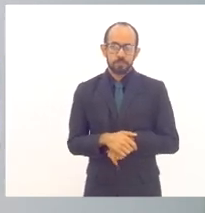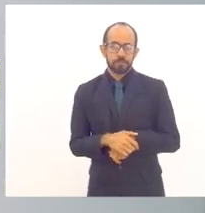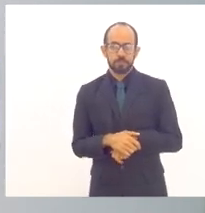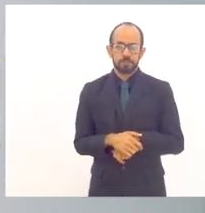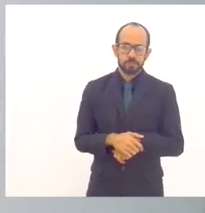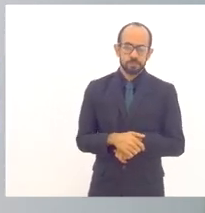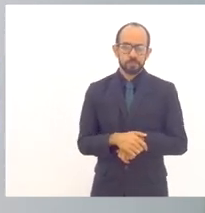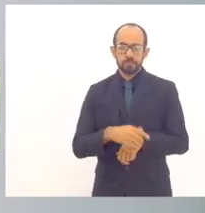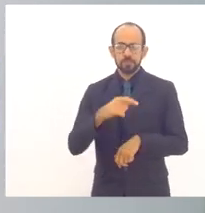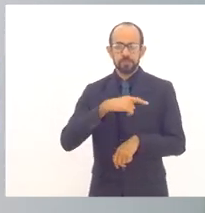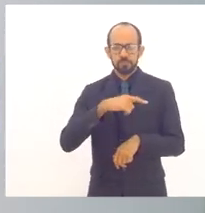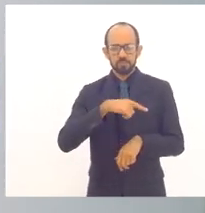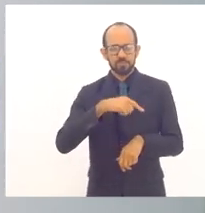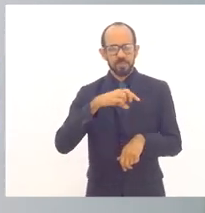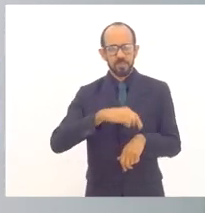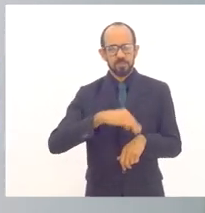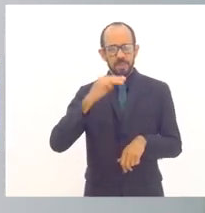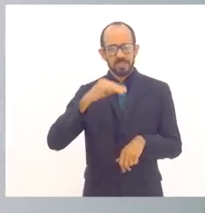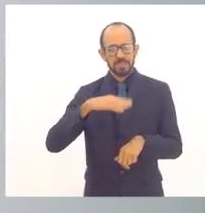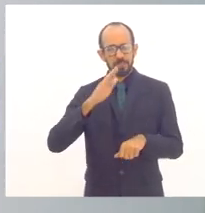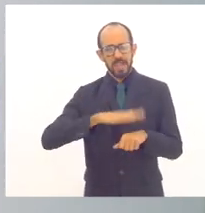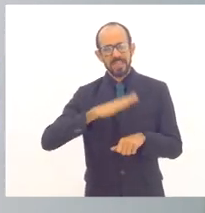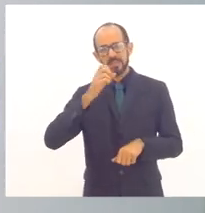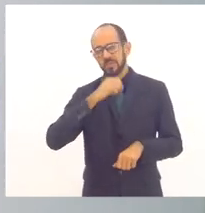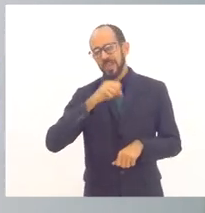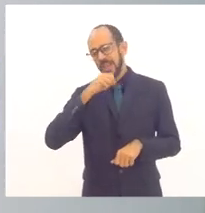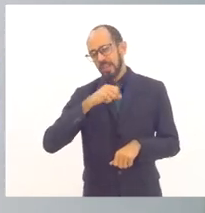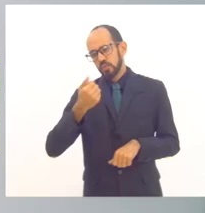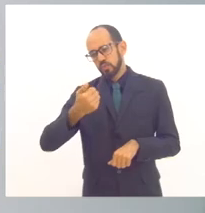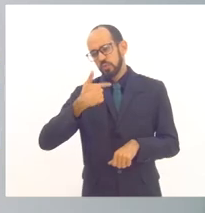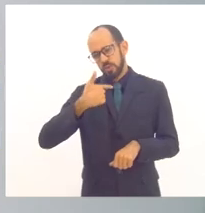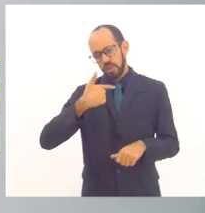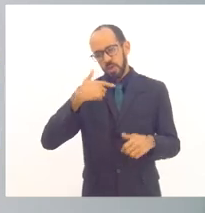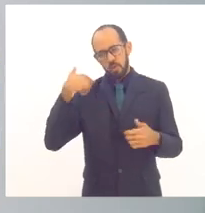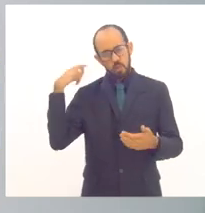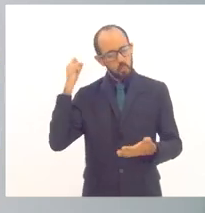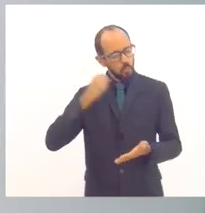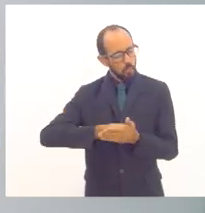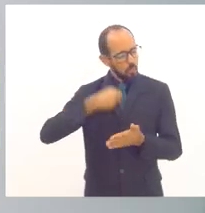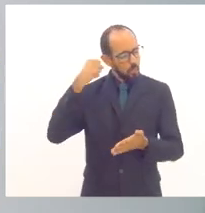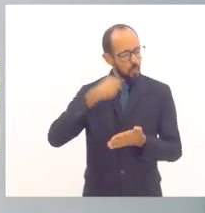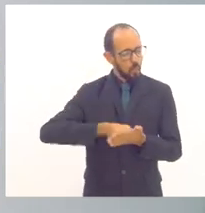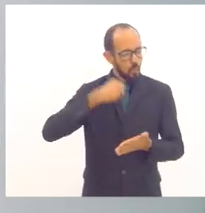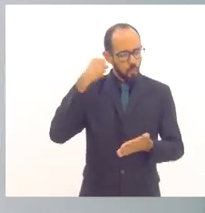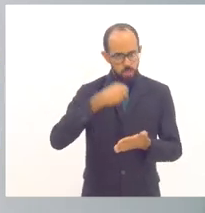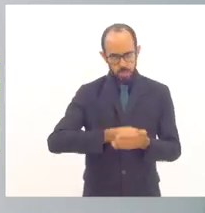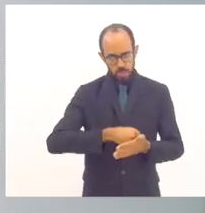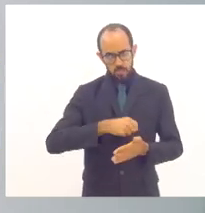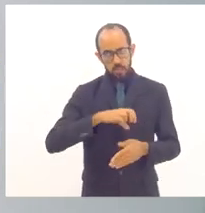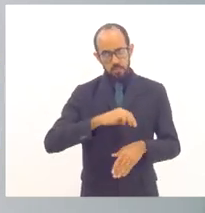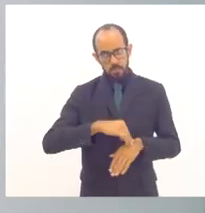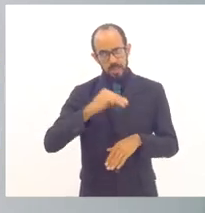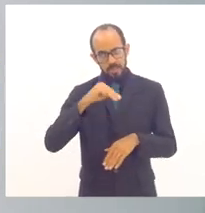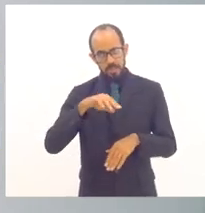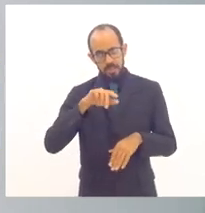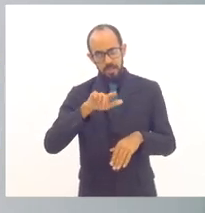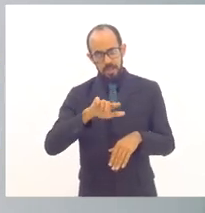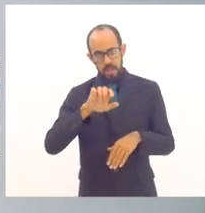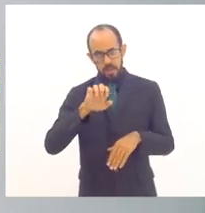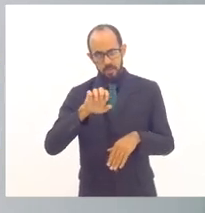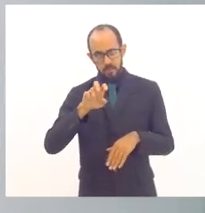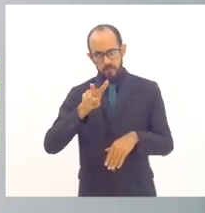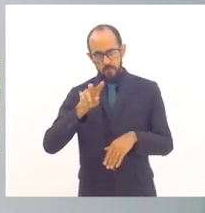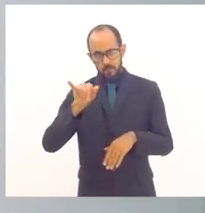eu tenho outros mestres aqui, muito mais antigos que eu, que estão já nessa briga há muito, muito mais tempo. Mestre Levi, há tempos atrás, ele falou